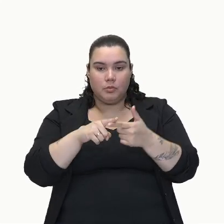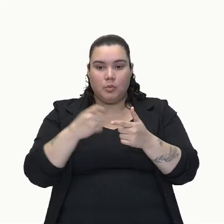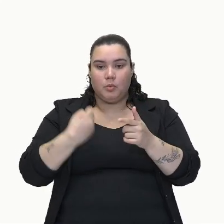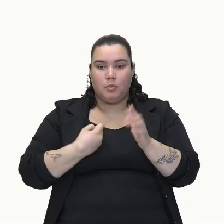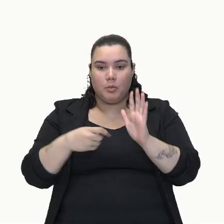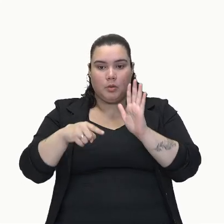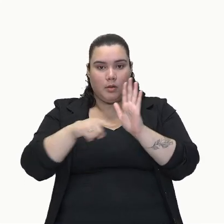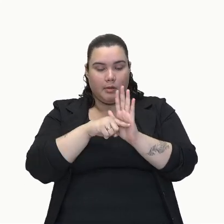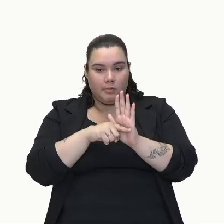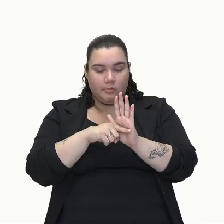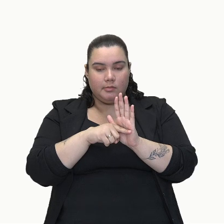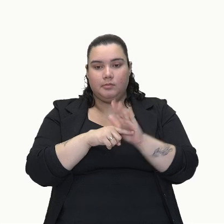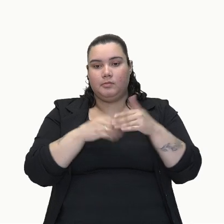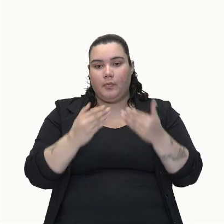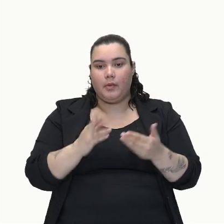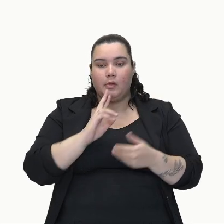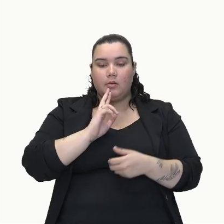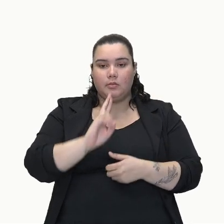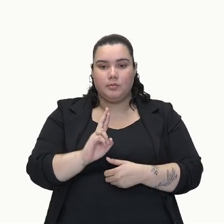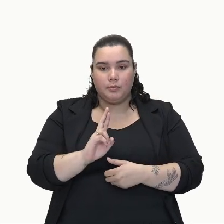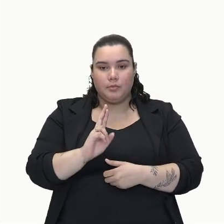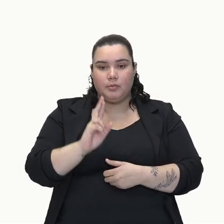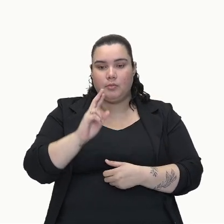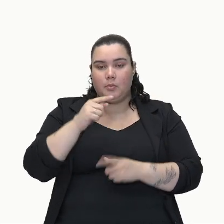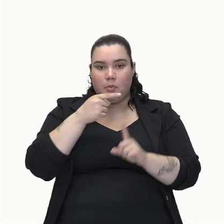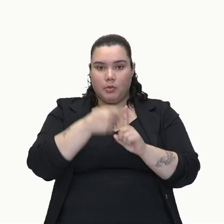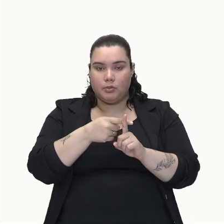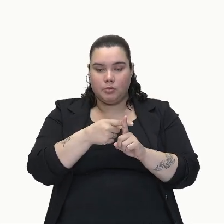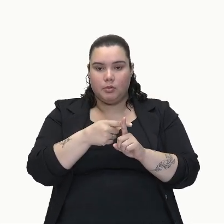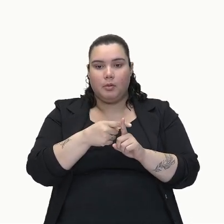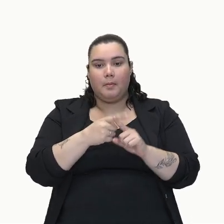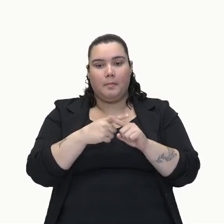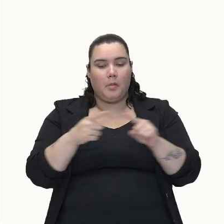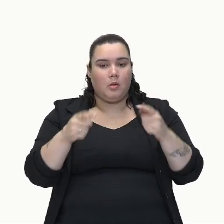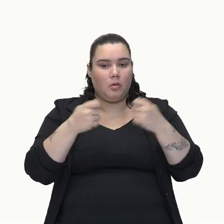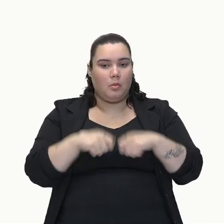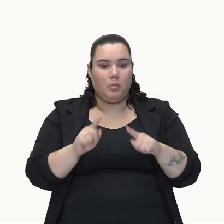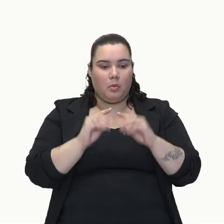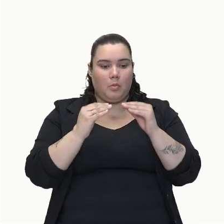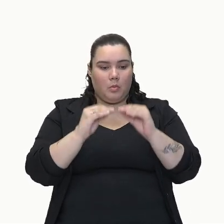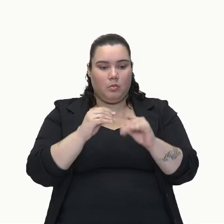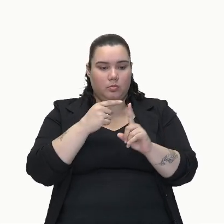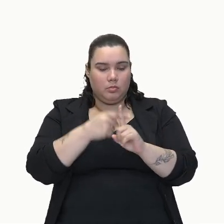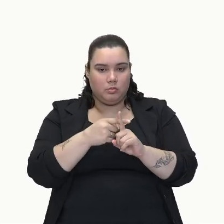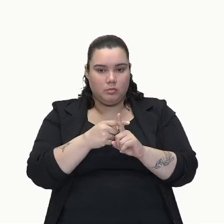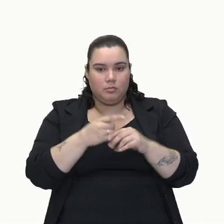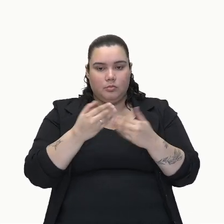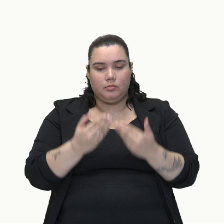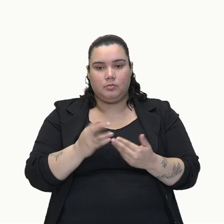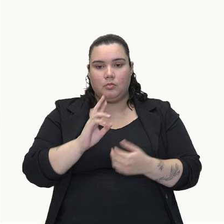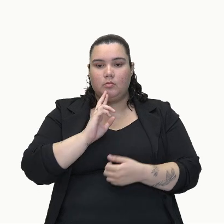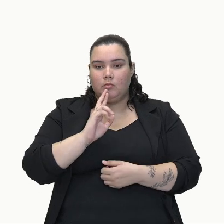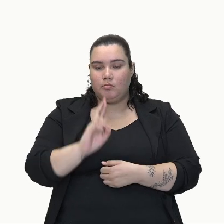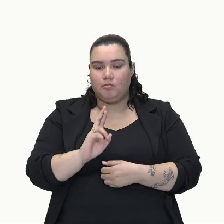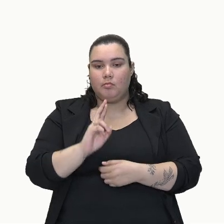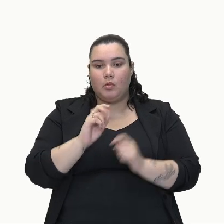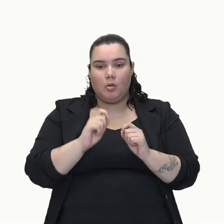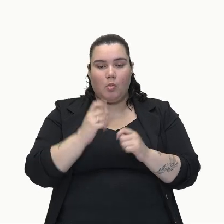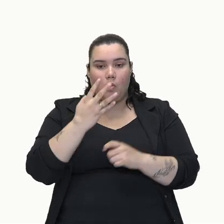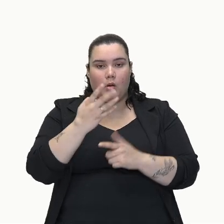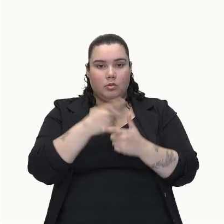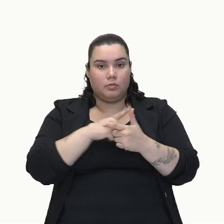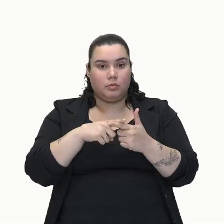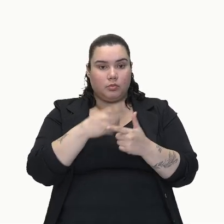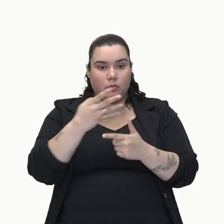número negativo. O resultado é positivo, mas a gente não precisa pôr o sinal. E 4 dividido por 2 é